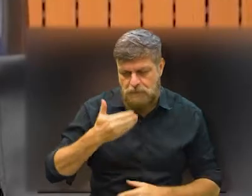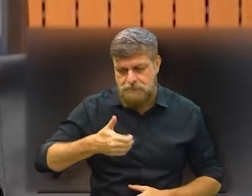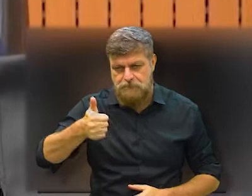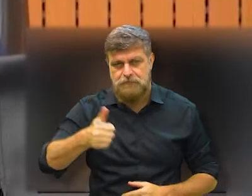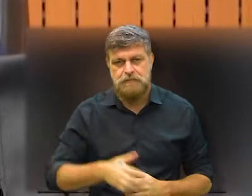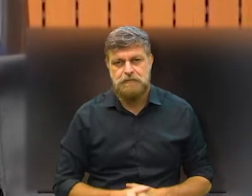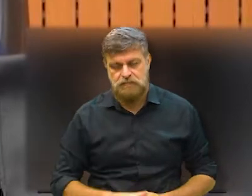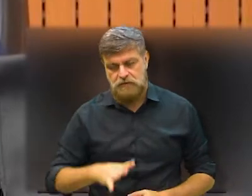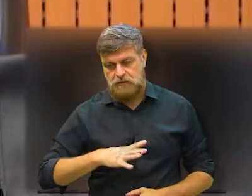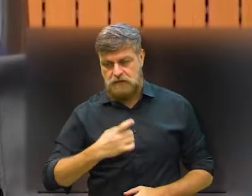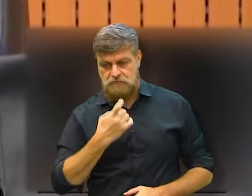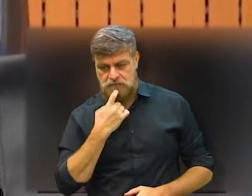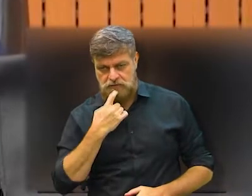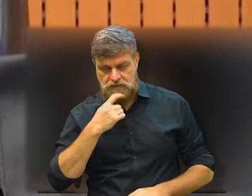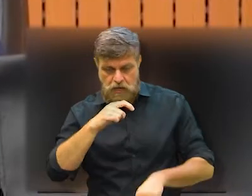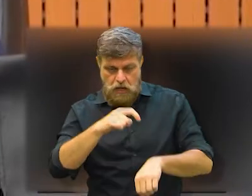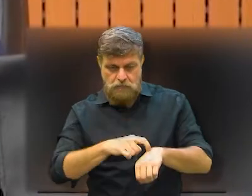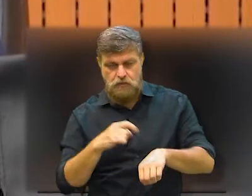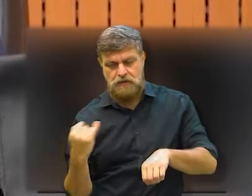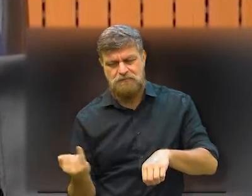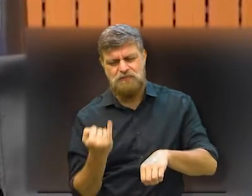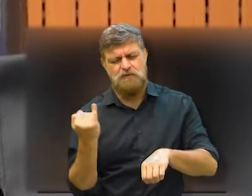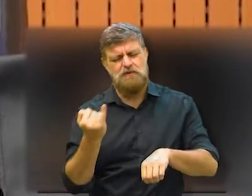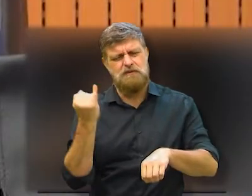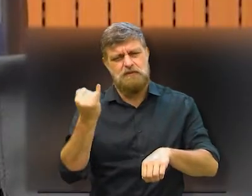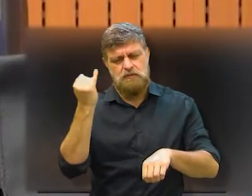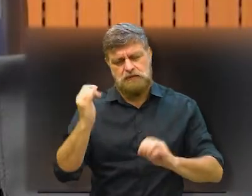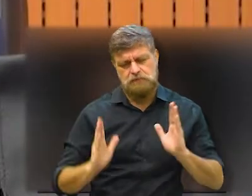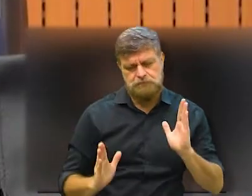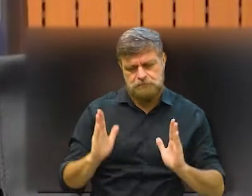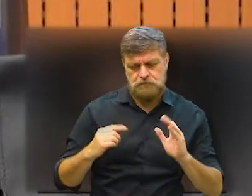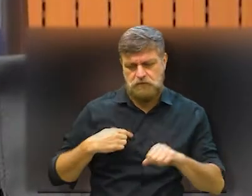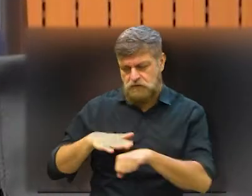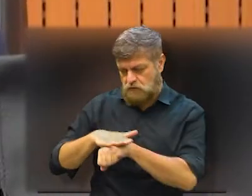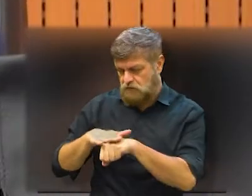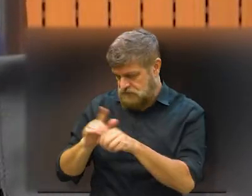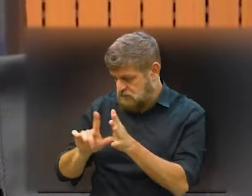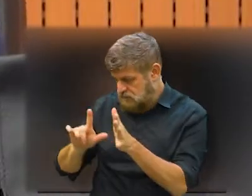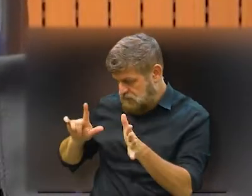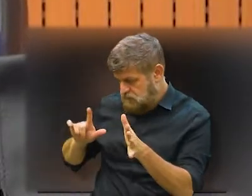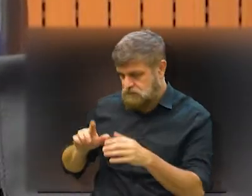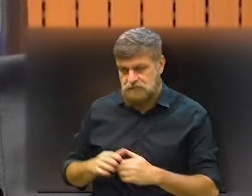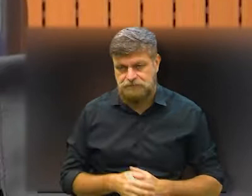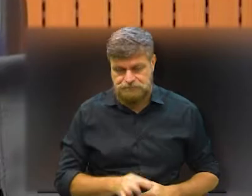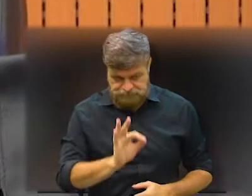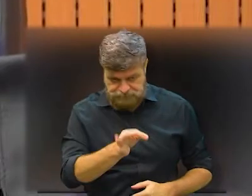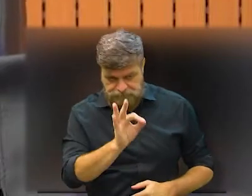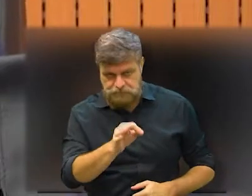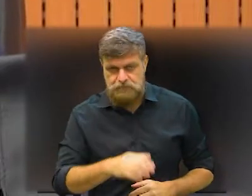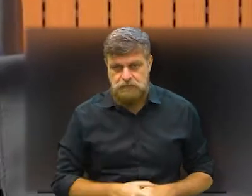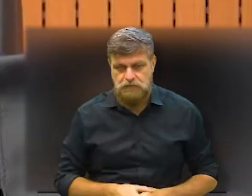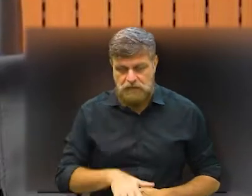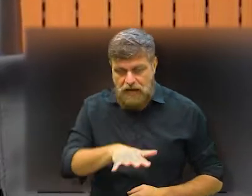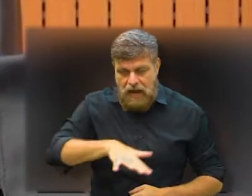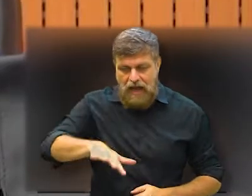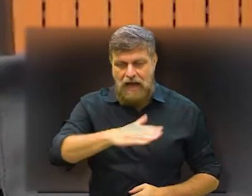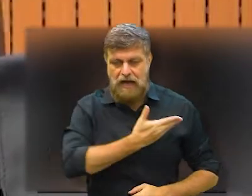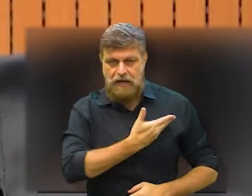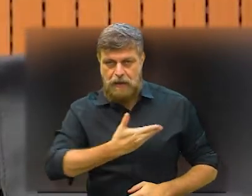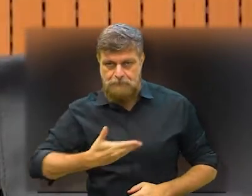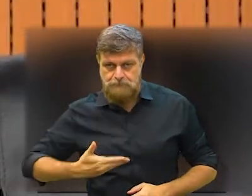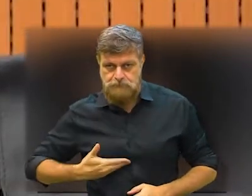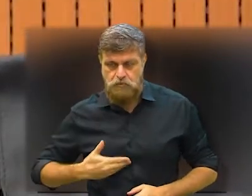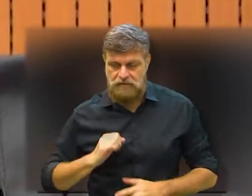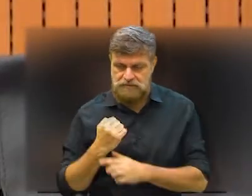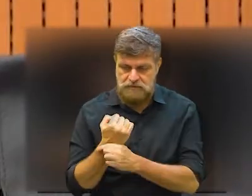cidade. Campinas tem um momento muito importante, a gente até conversava disso um pouquinho antes, né? Das forças de